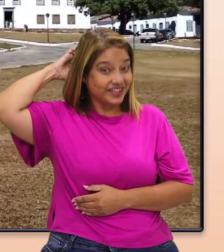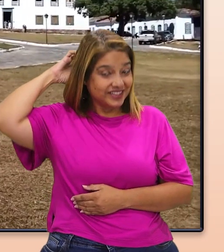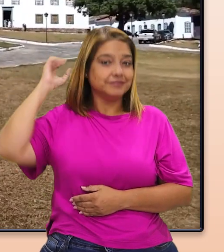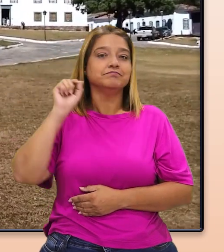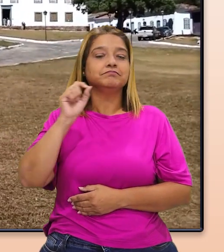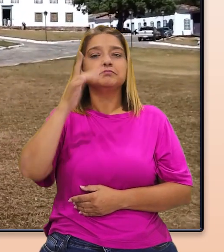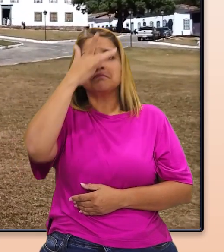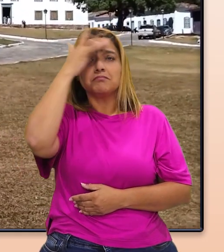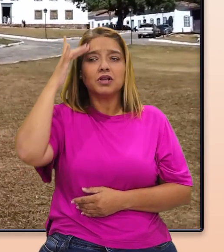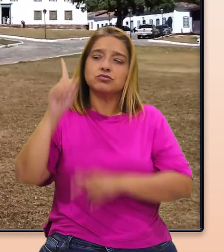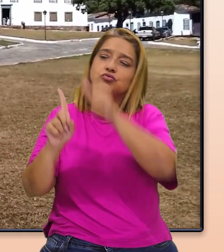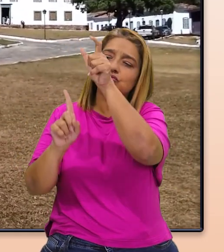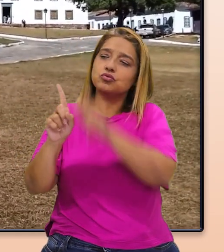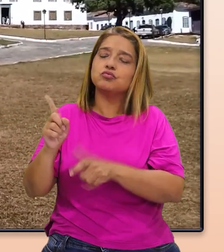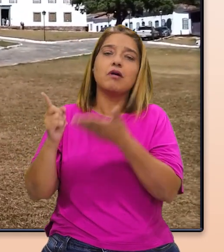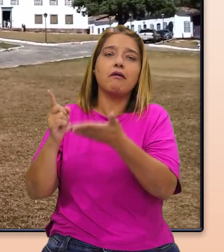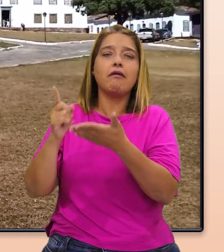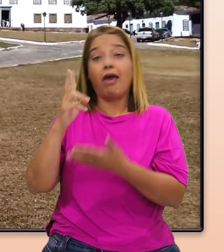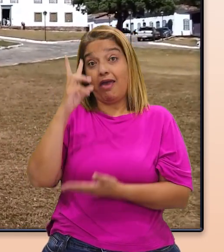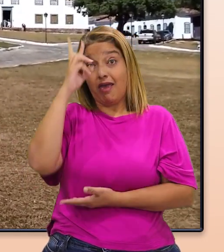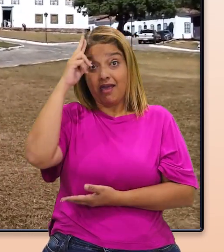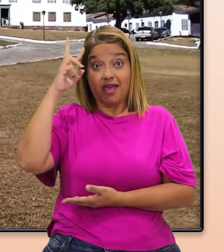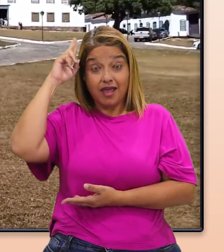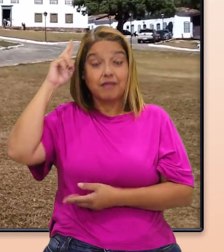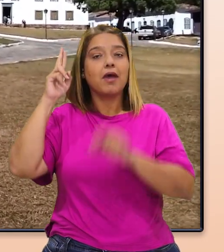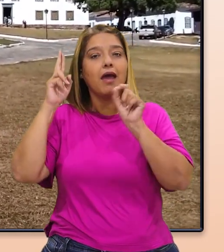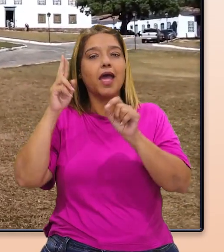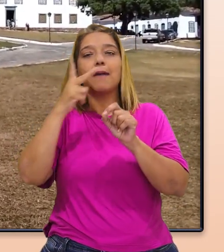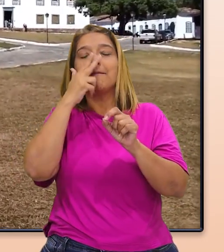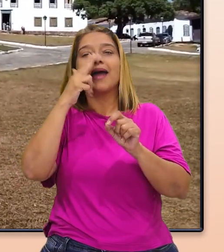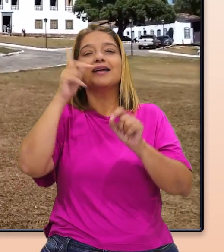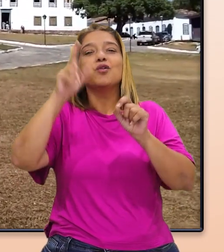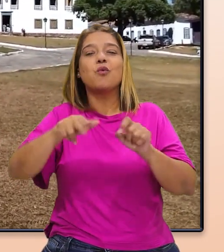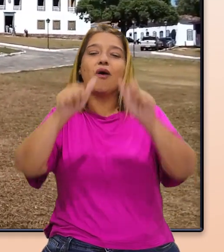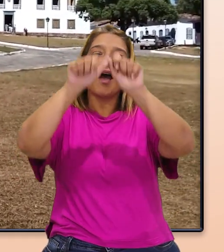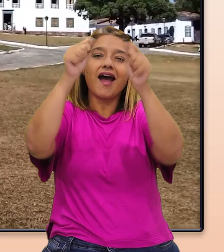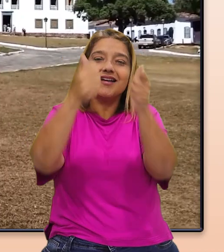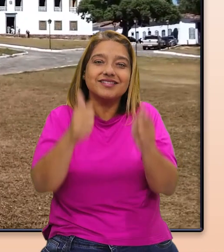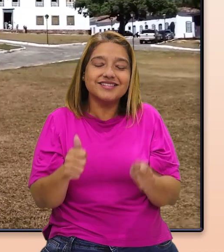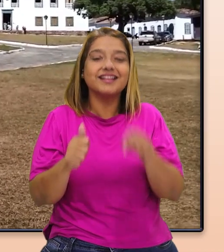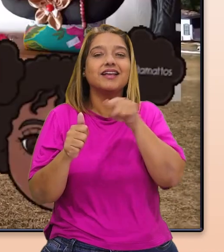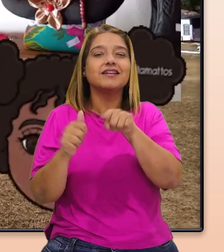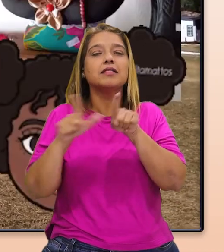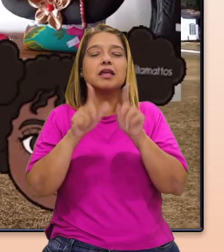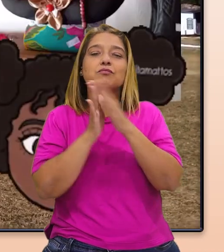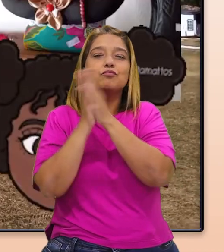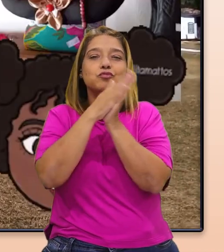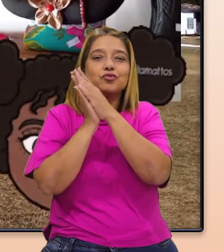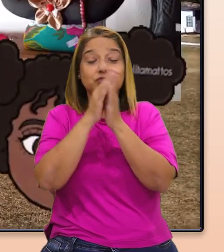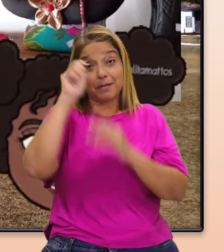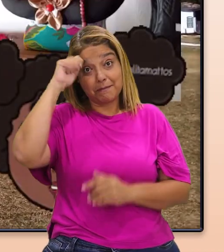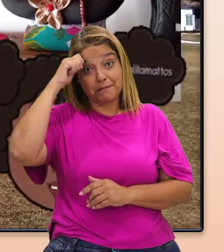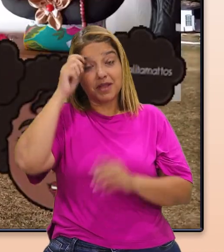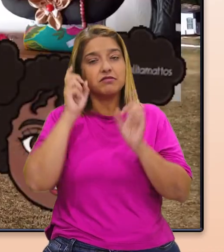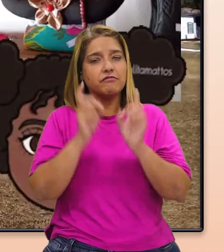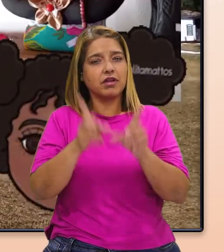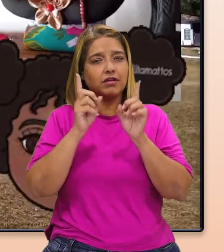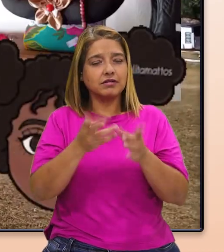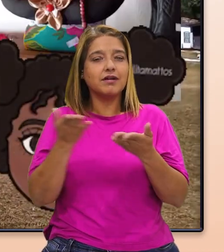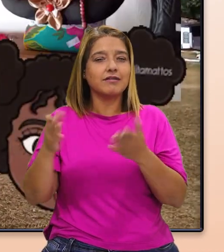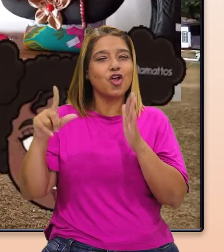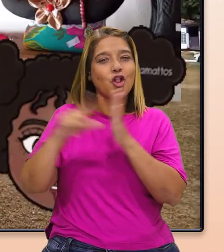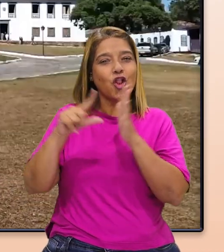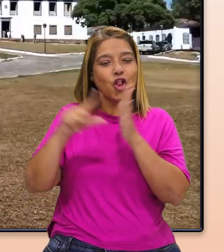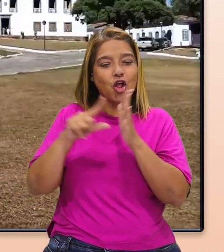tomam a figura de Maria grampinho com uma figura de um artesanato uma bonequinha negra que é vendida aqui nas lojinhas